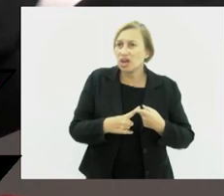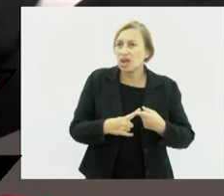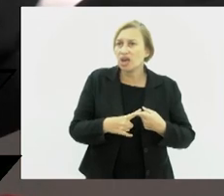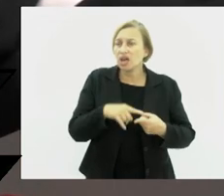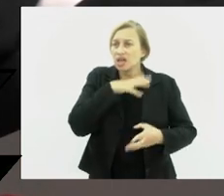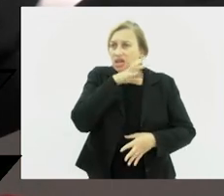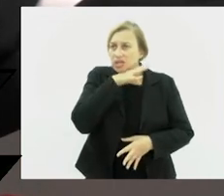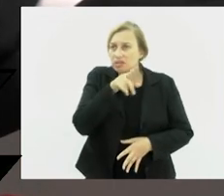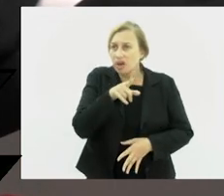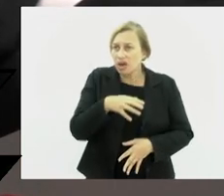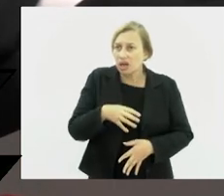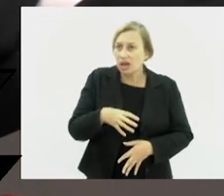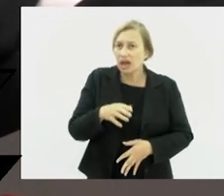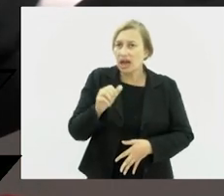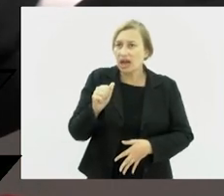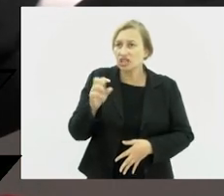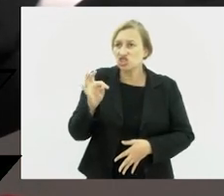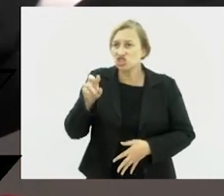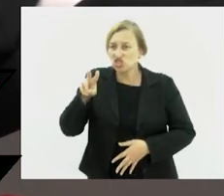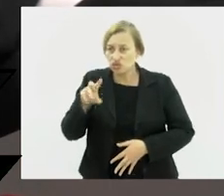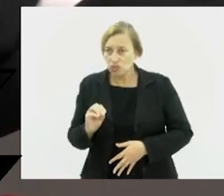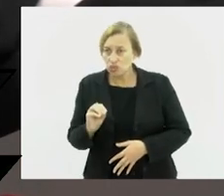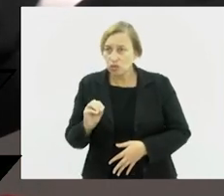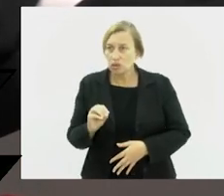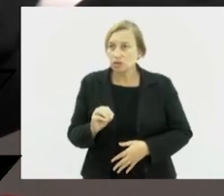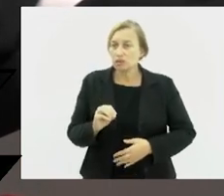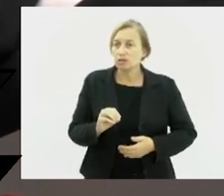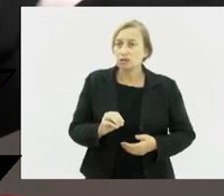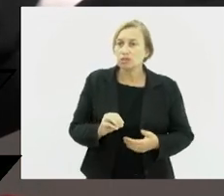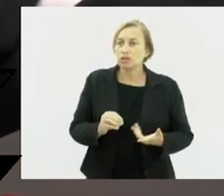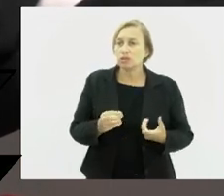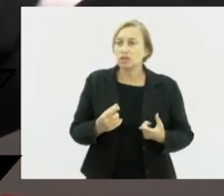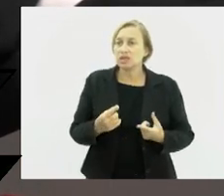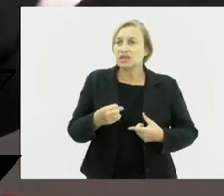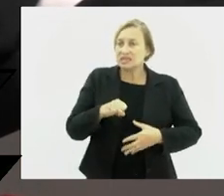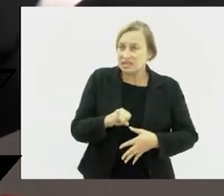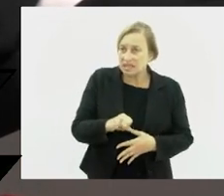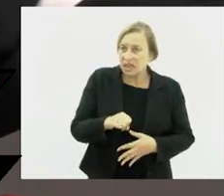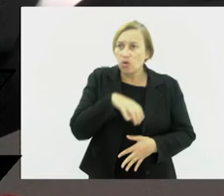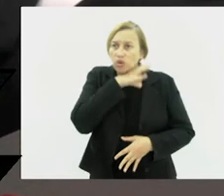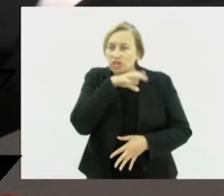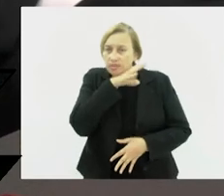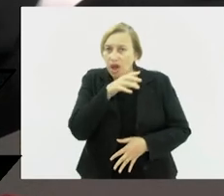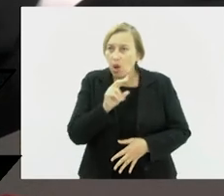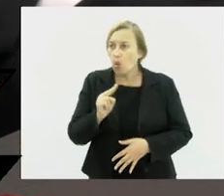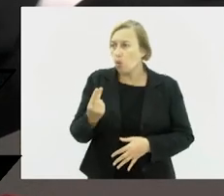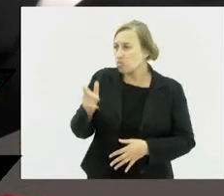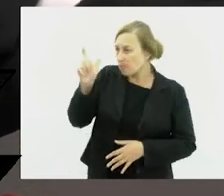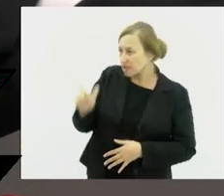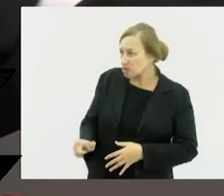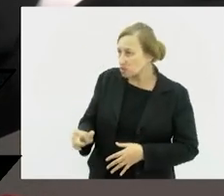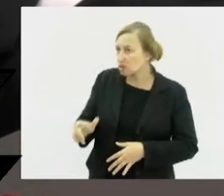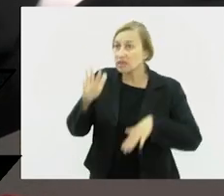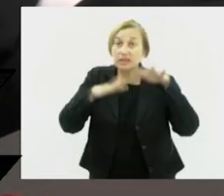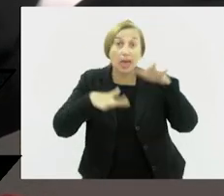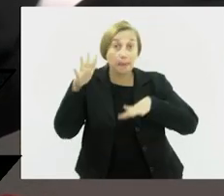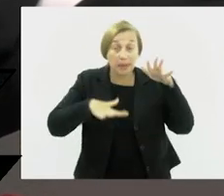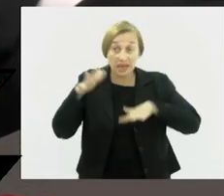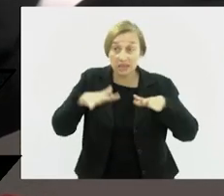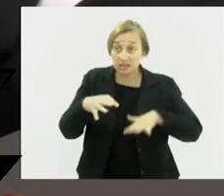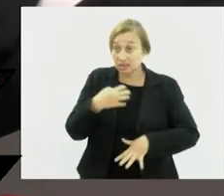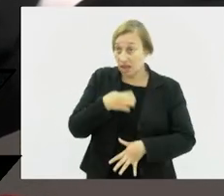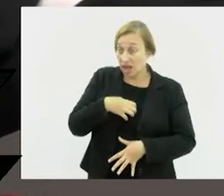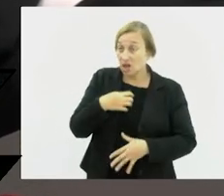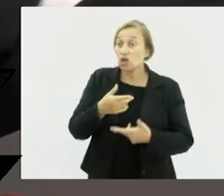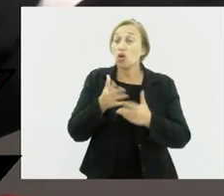trigger daquele animal dele ser reativo? Né? Se é uma moto passando, se é um animal, se é uma pessoa, independe. Hoje eu trabalho também com